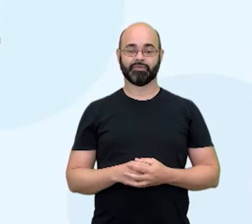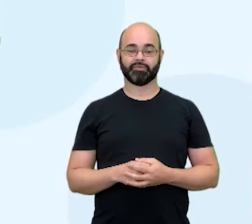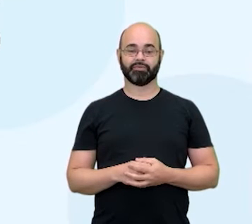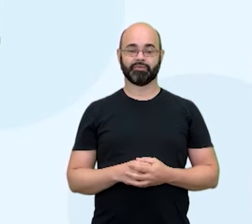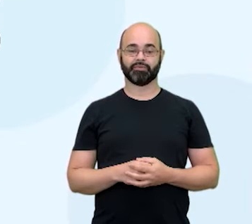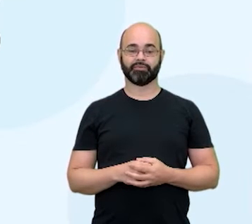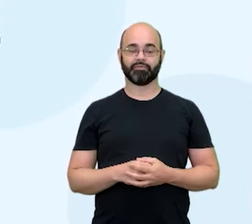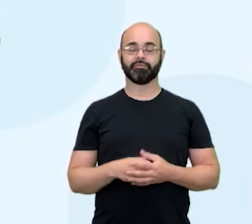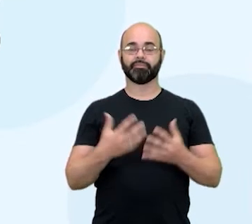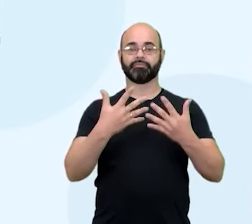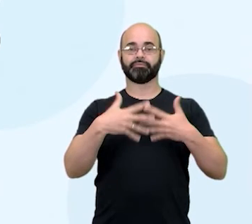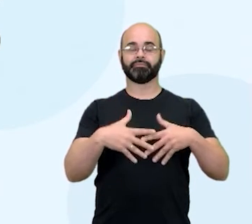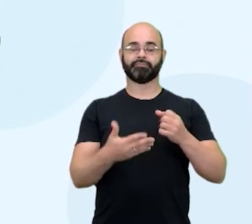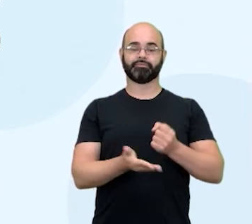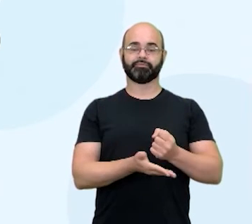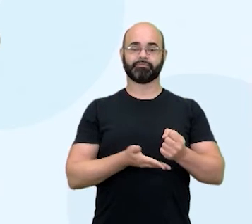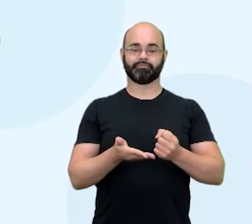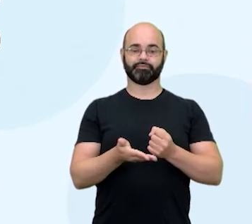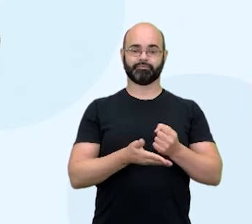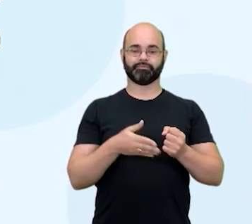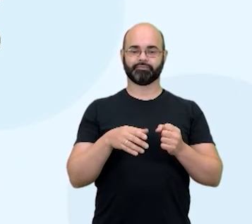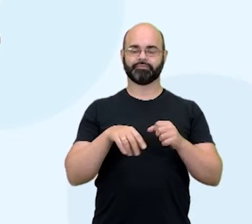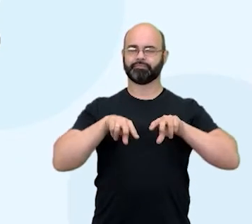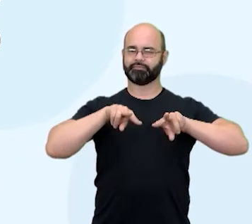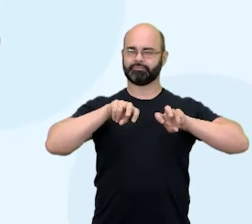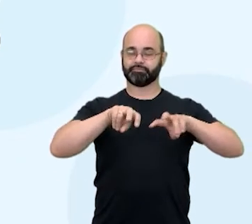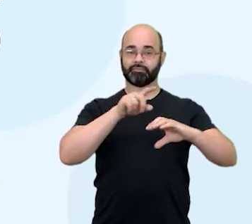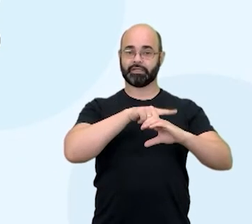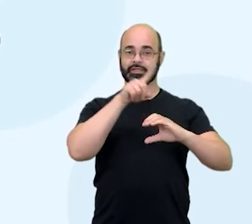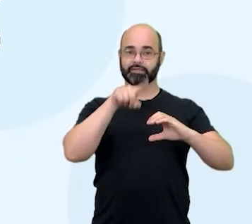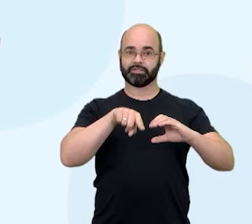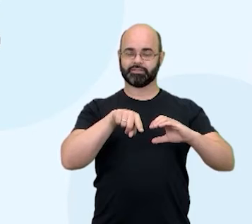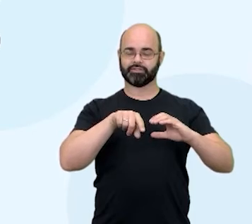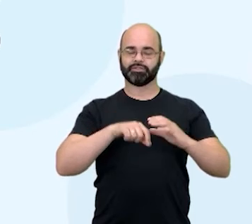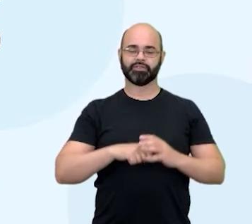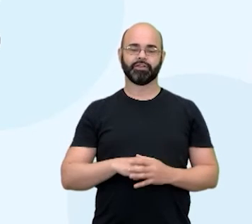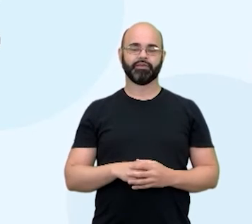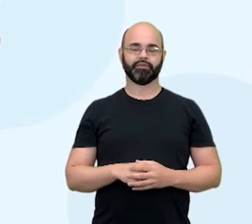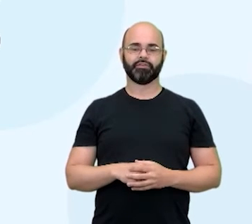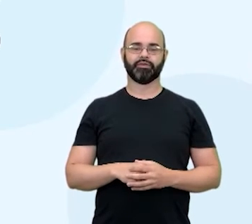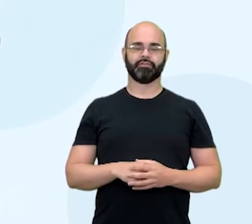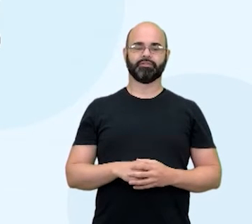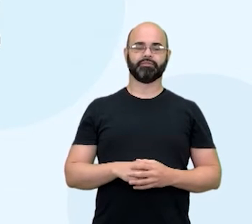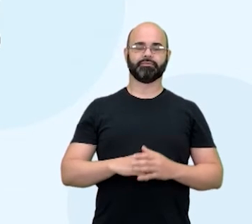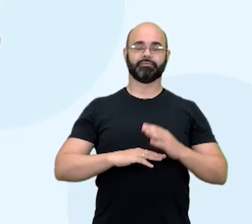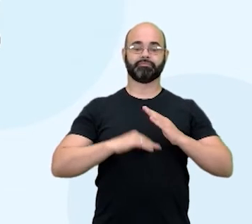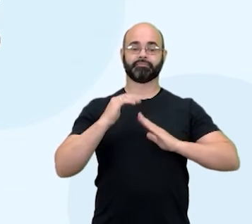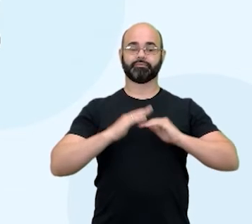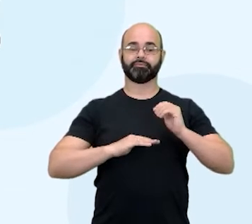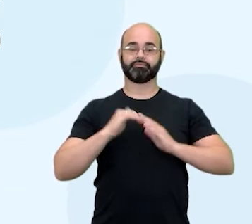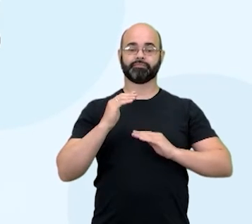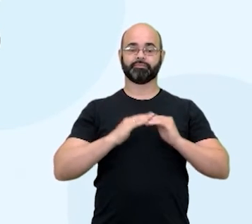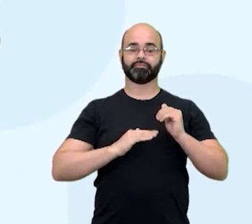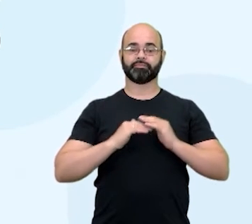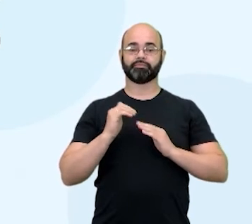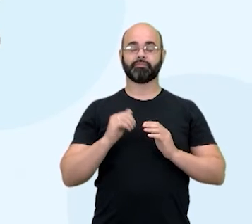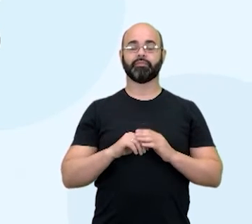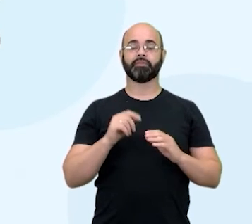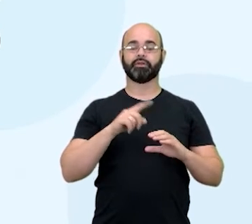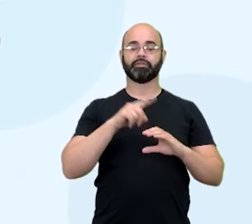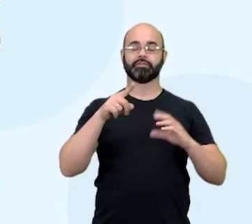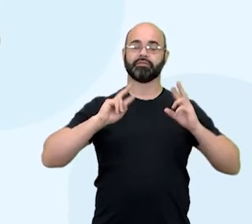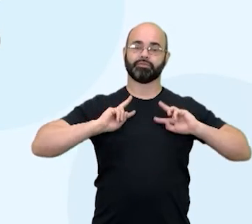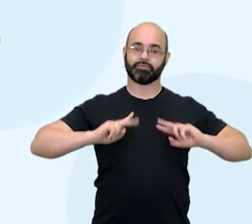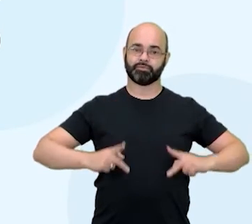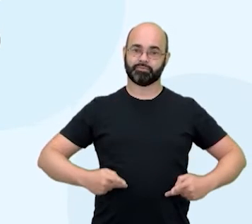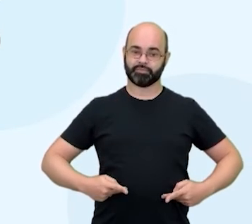eixos estruturantes, investigação científica, né, faz parte das habilidades de ciências humanas, sociais e